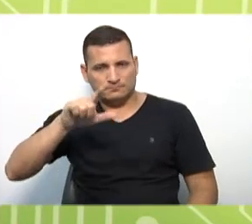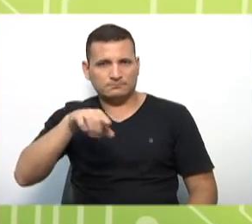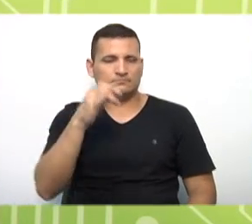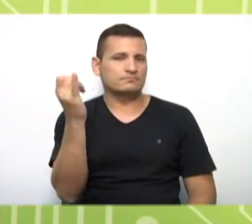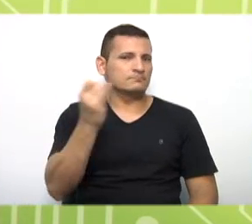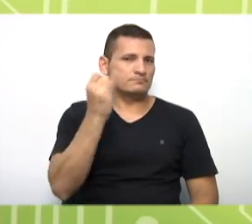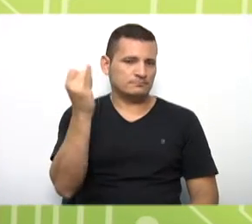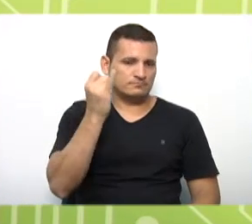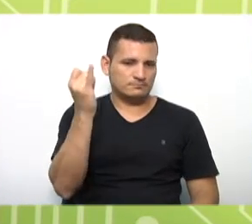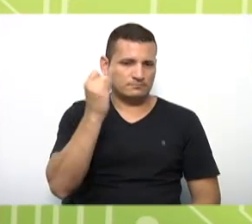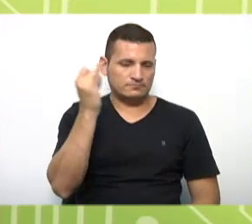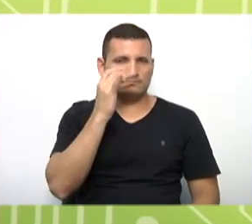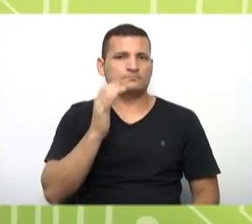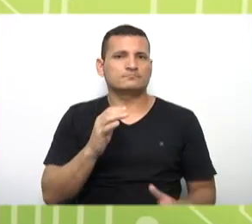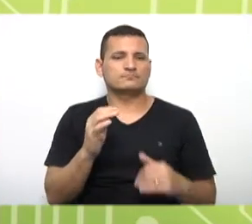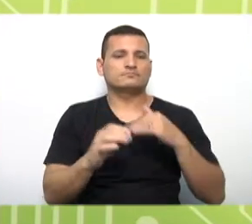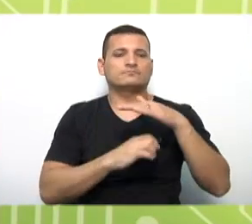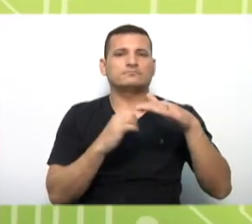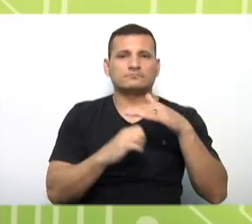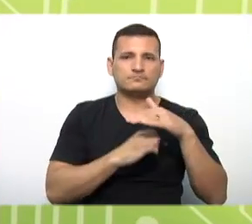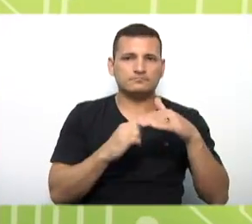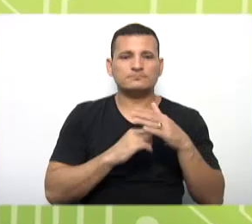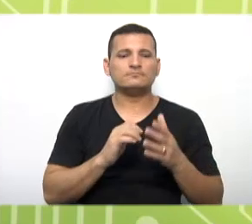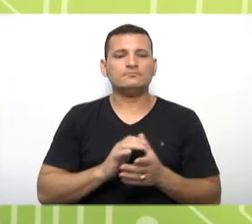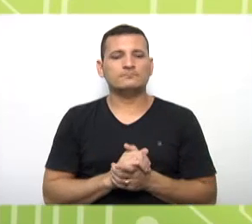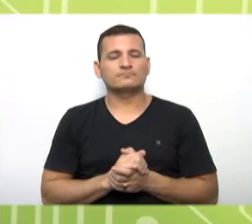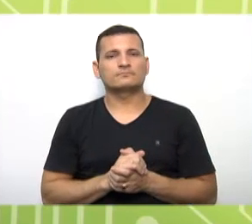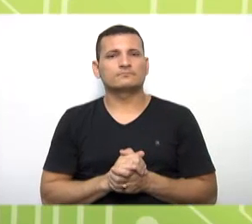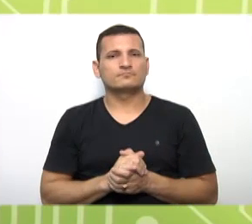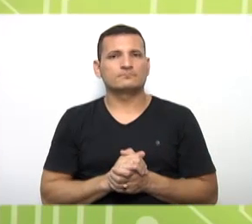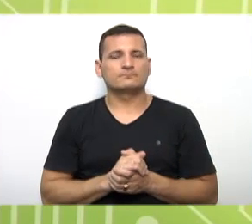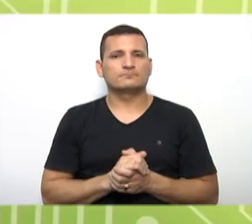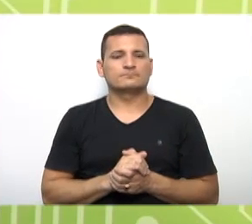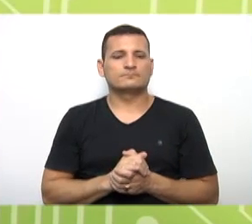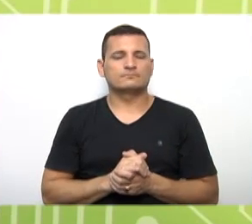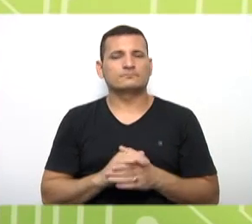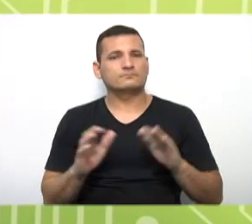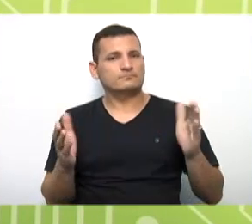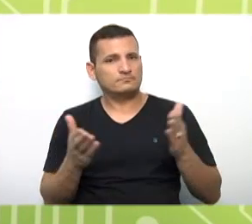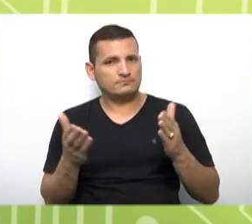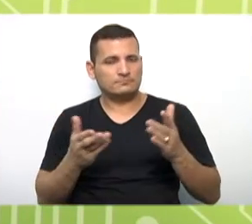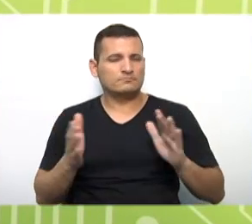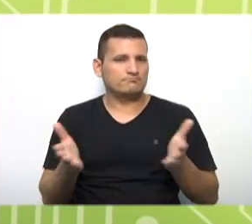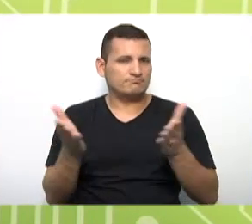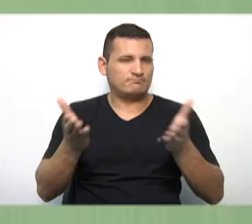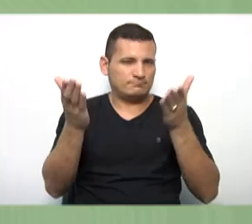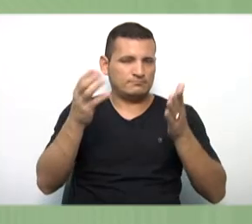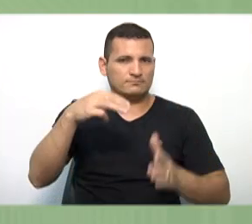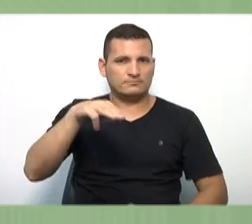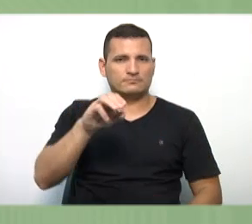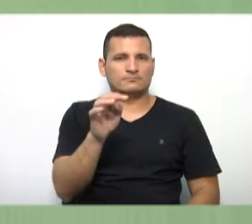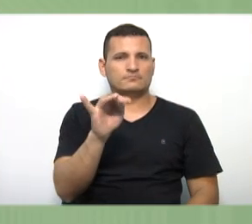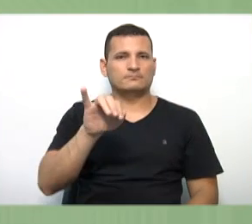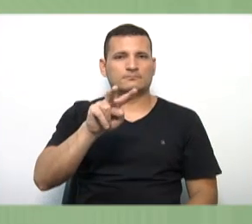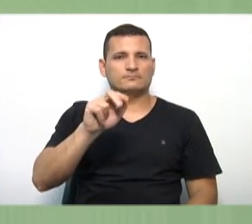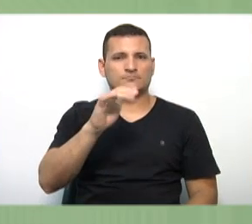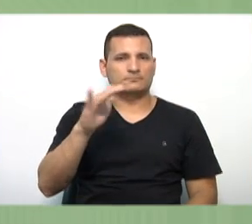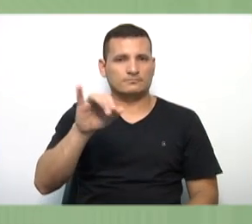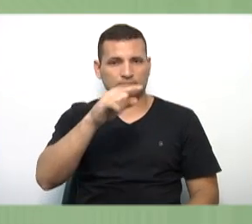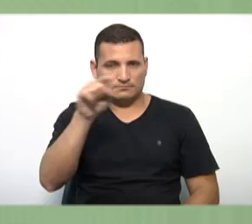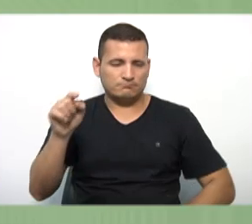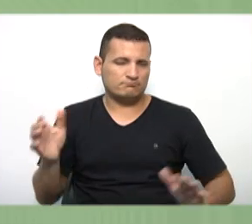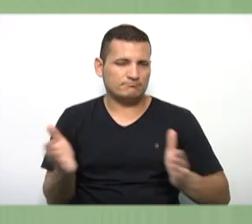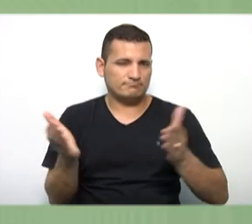centralização para uma organização. E aí nós vamos falar agora sobre motivação e relações humanas no trabalho, que vai